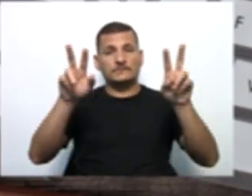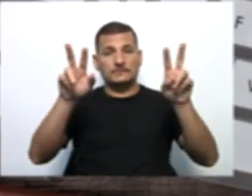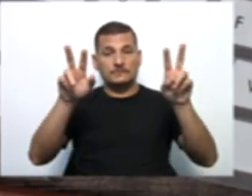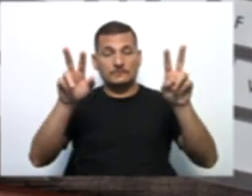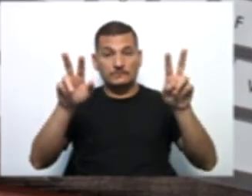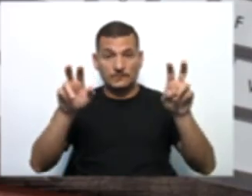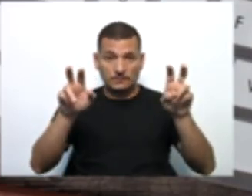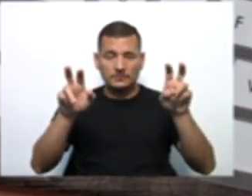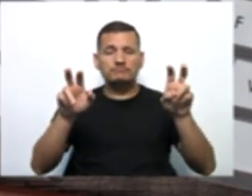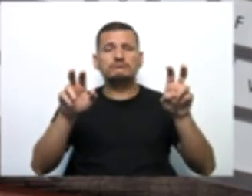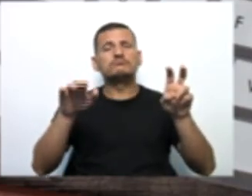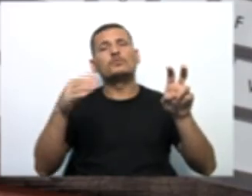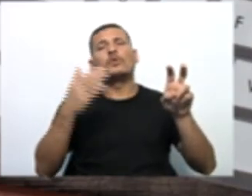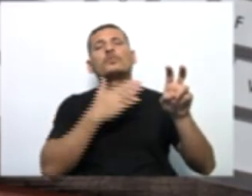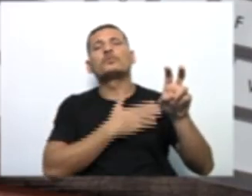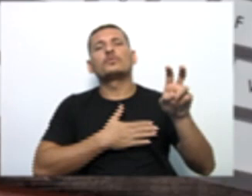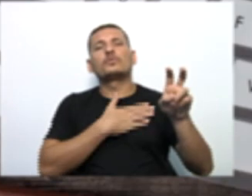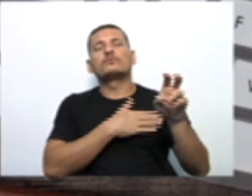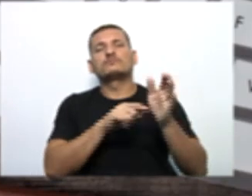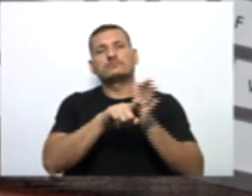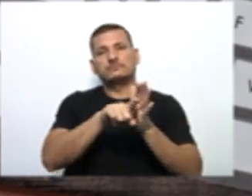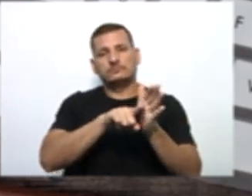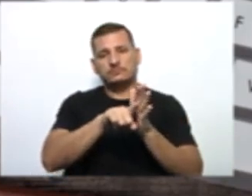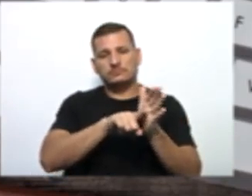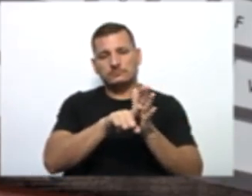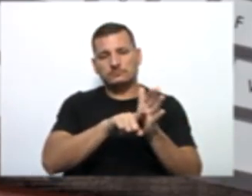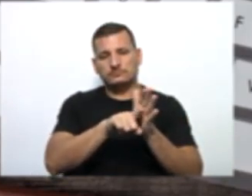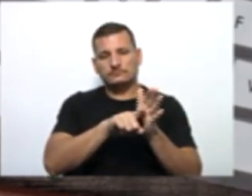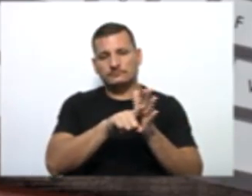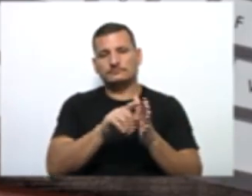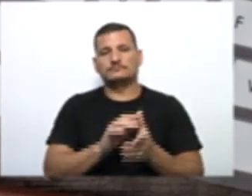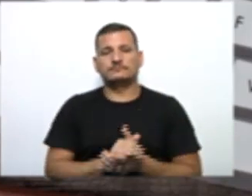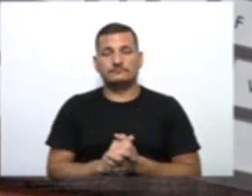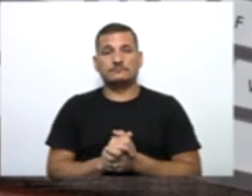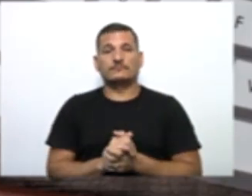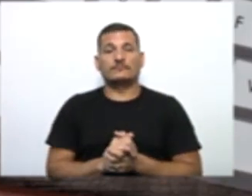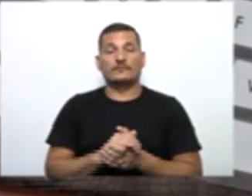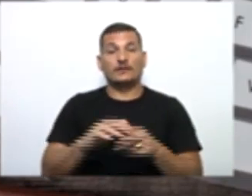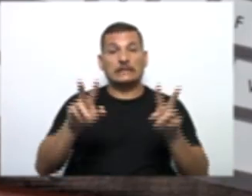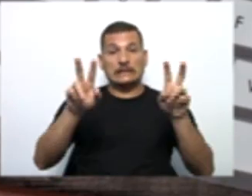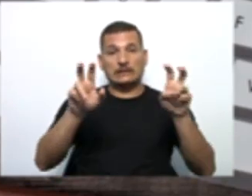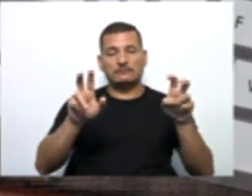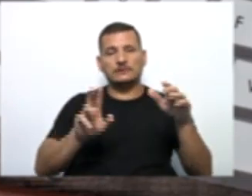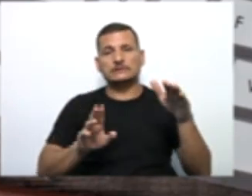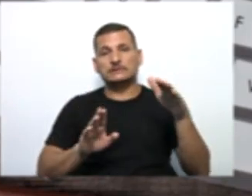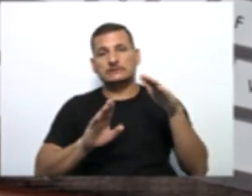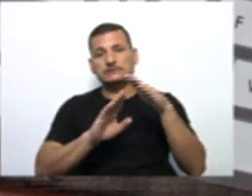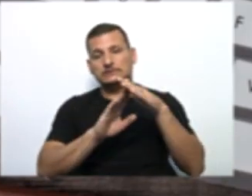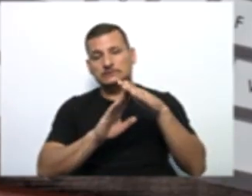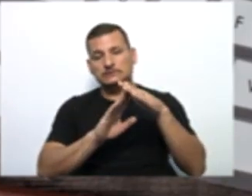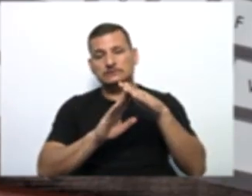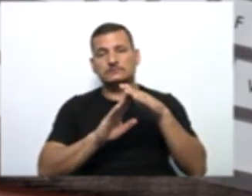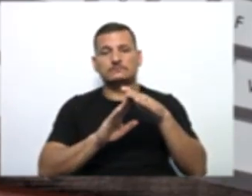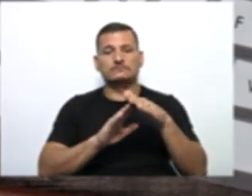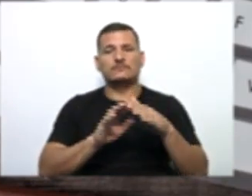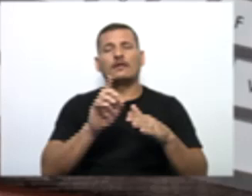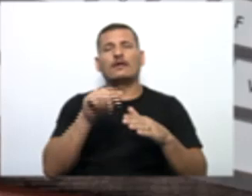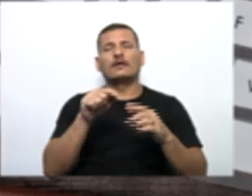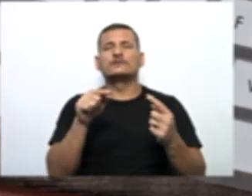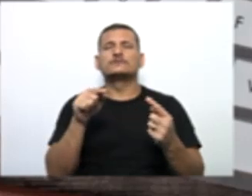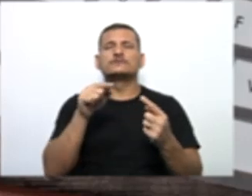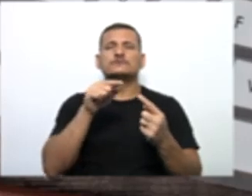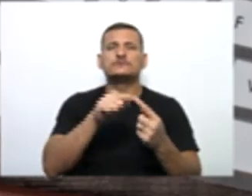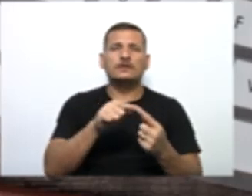ao gosto pelo assunto a ser pesquisado. Delimitação do tema. Delimitar é indicar qual será